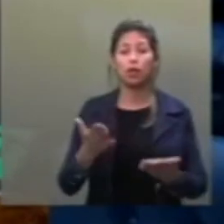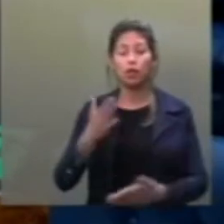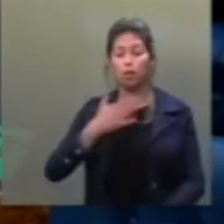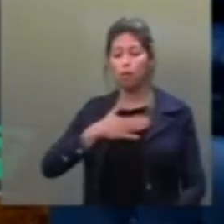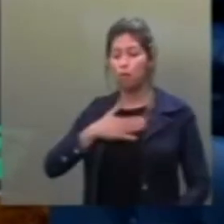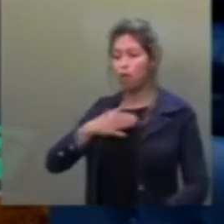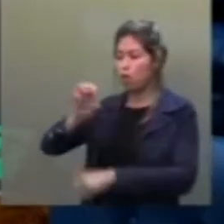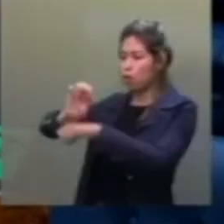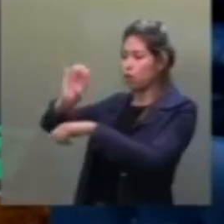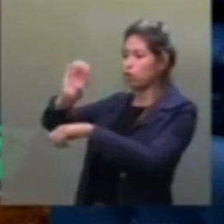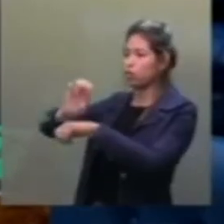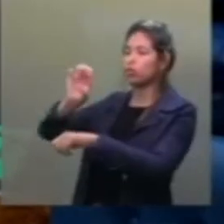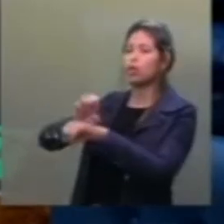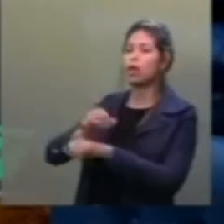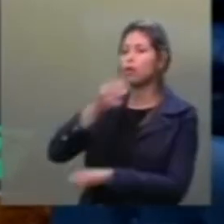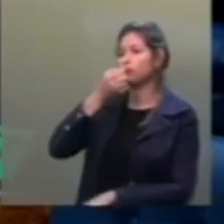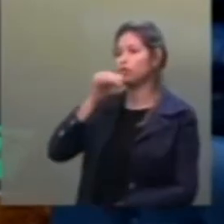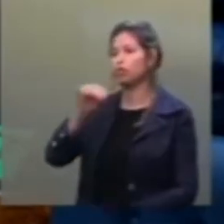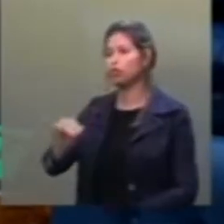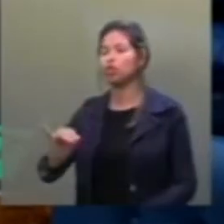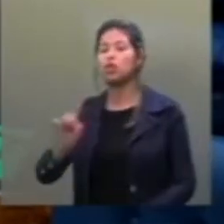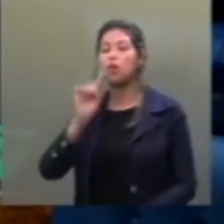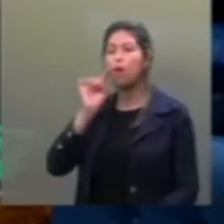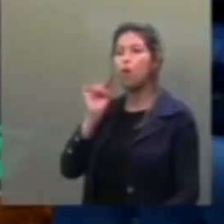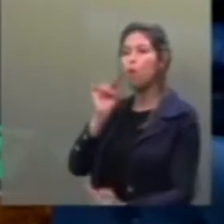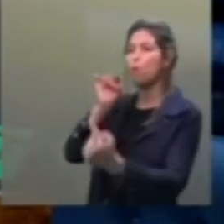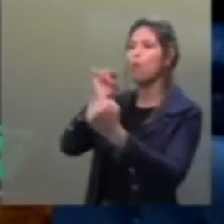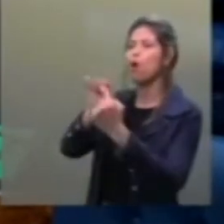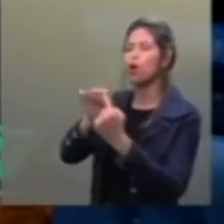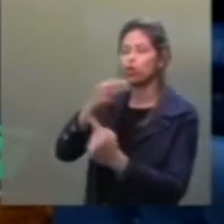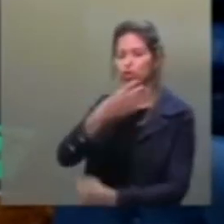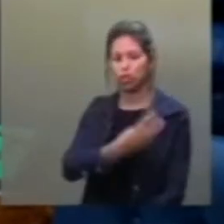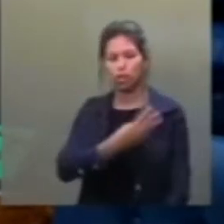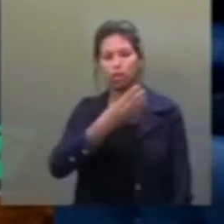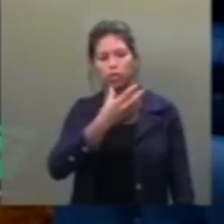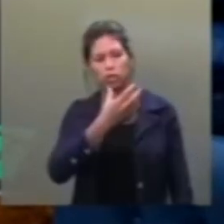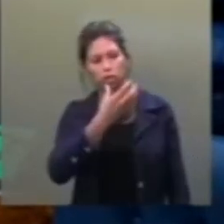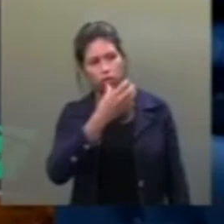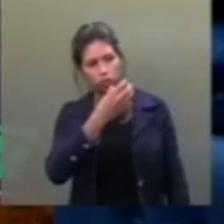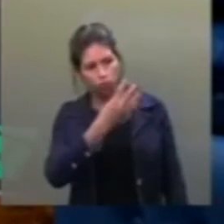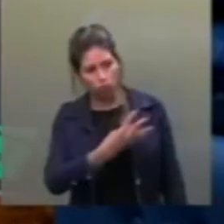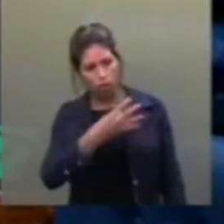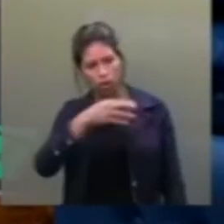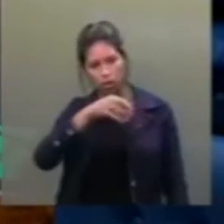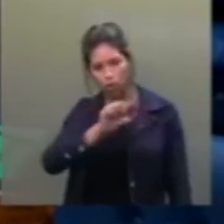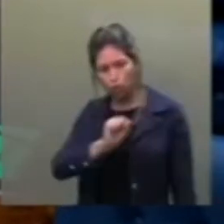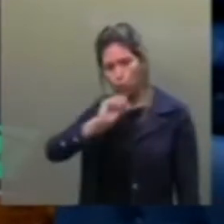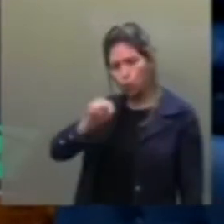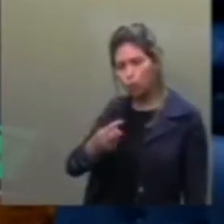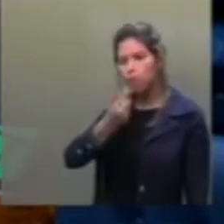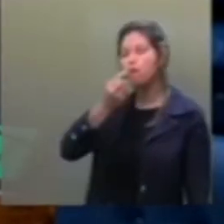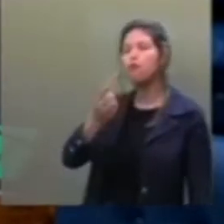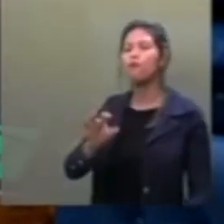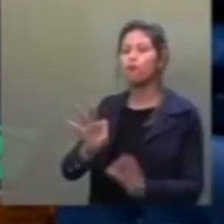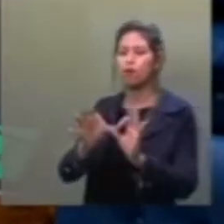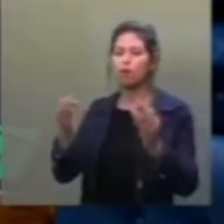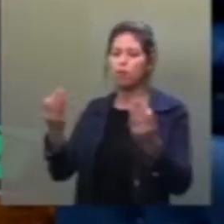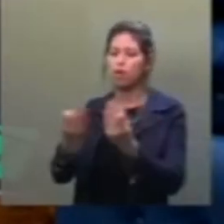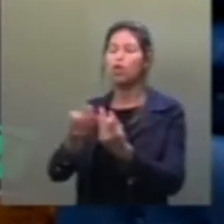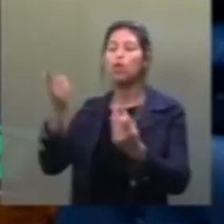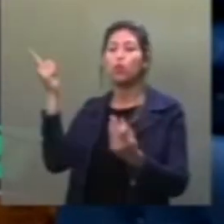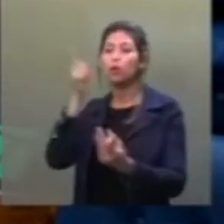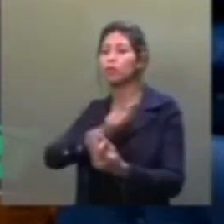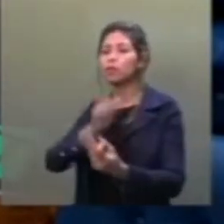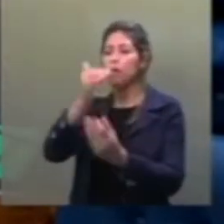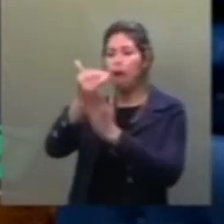elétrica aponta o que 348 mil famílias poderão receber o desconto